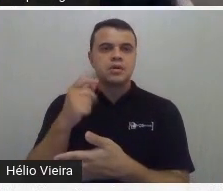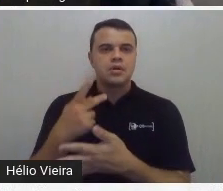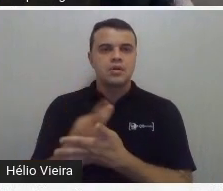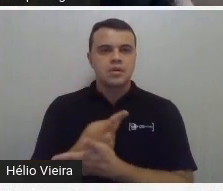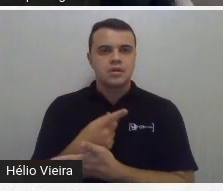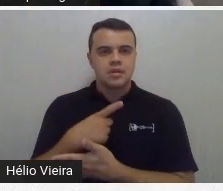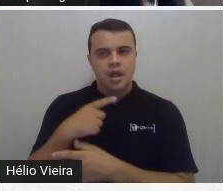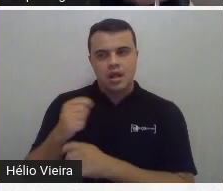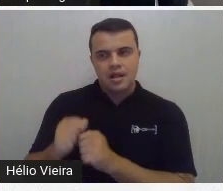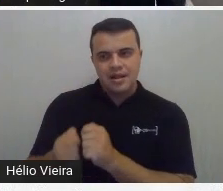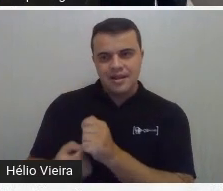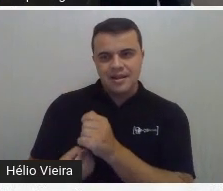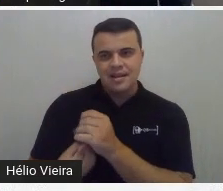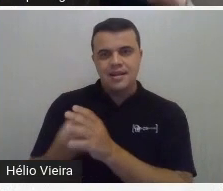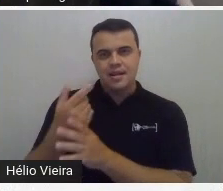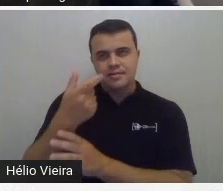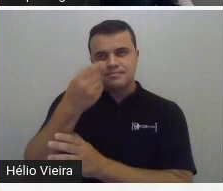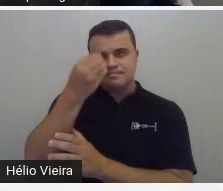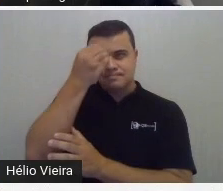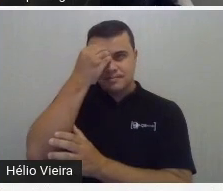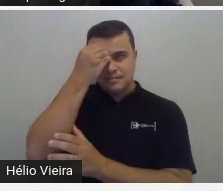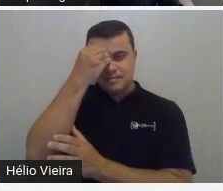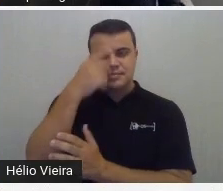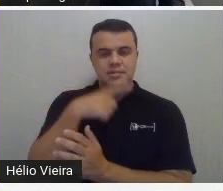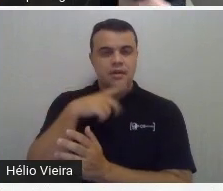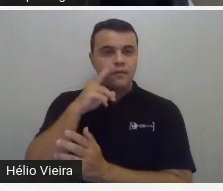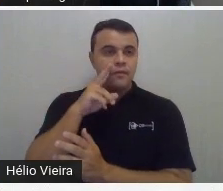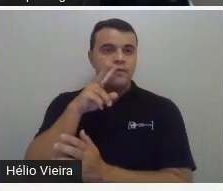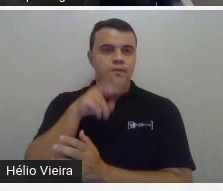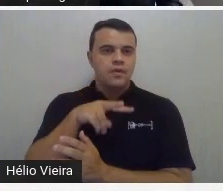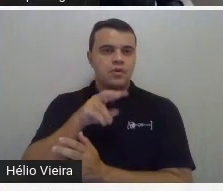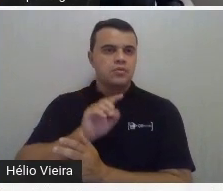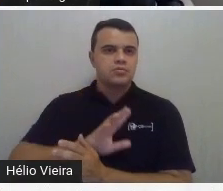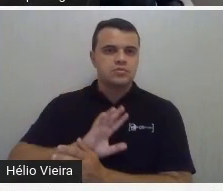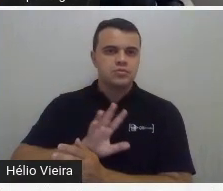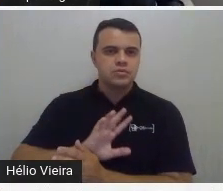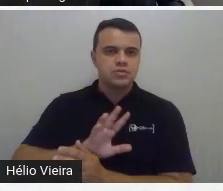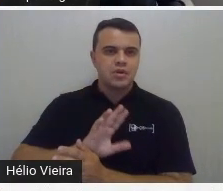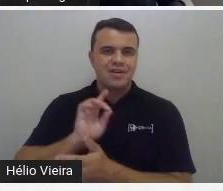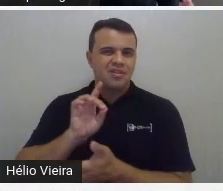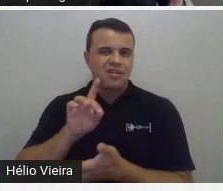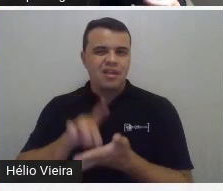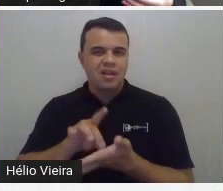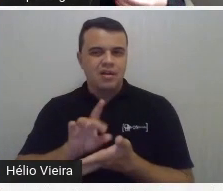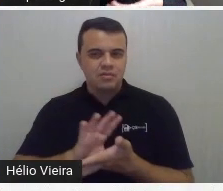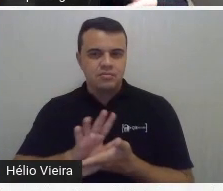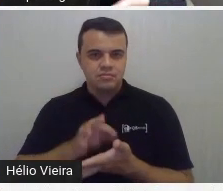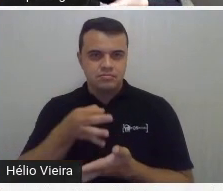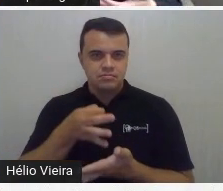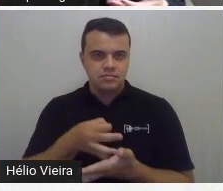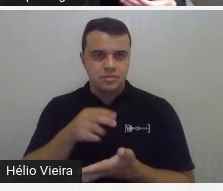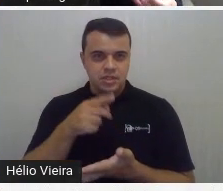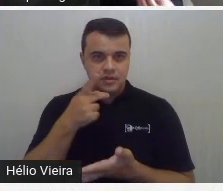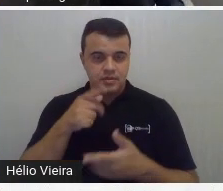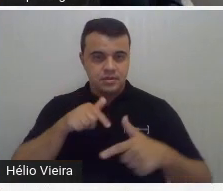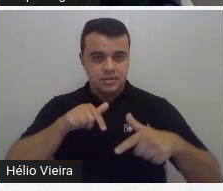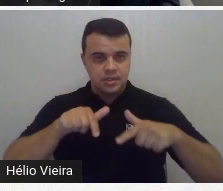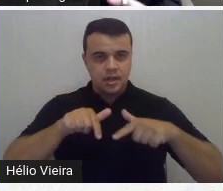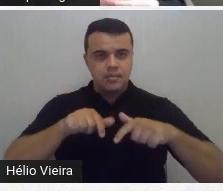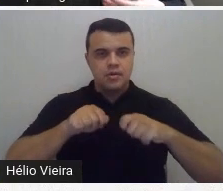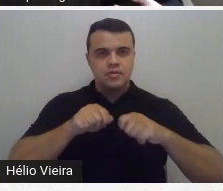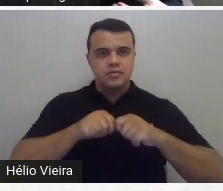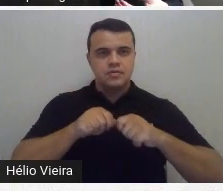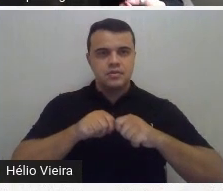gente cria na mente daquilo que a gente viveu, não necessariamente é o real, tá certo? Então, esse trabalho que ele faz com